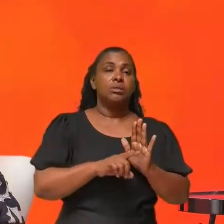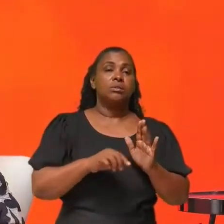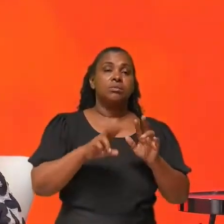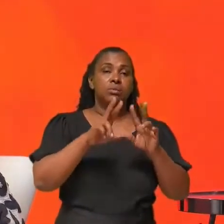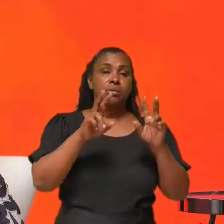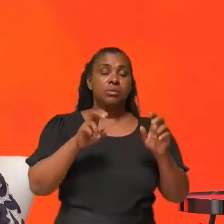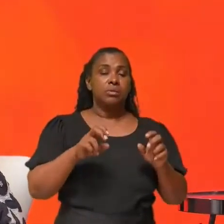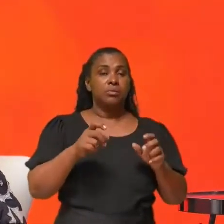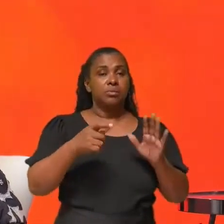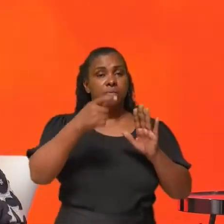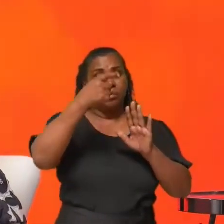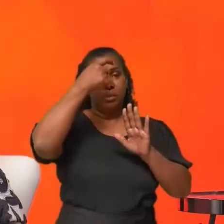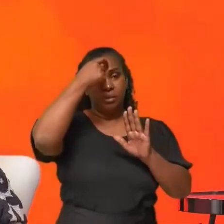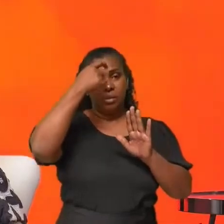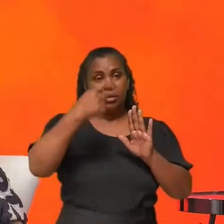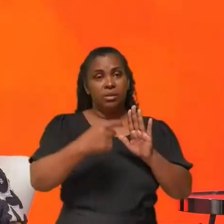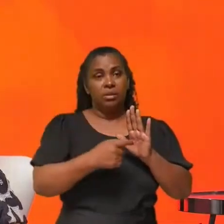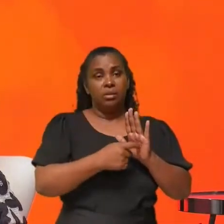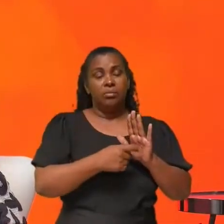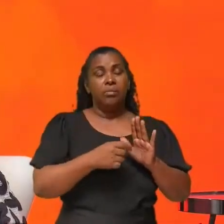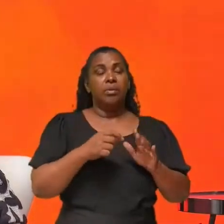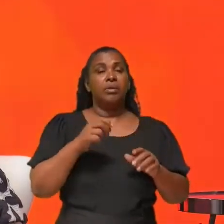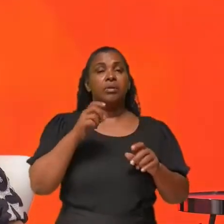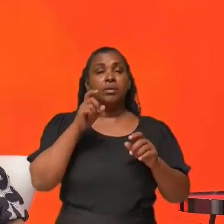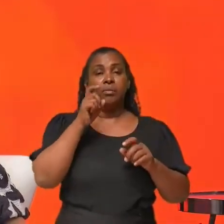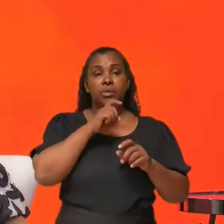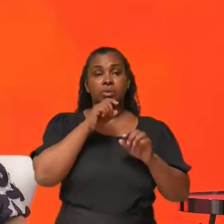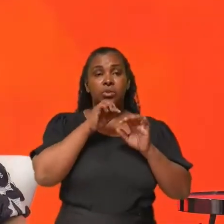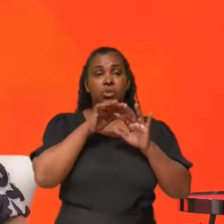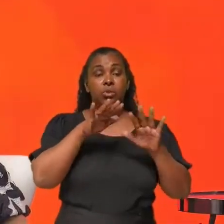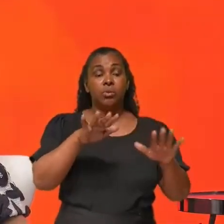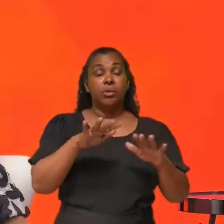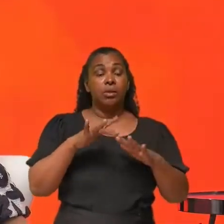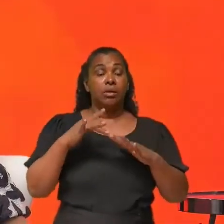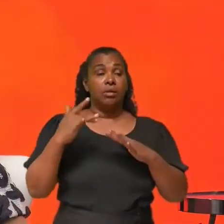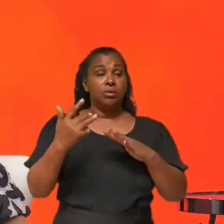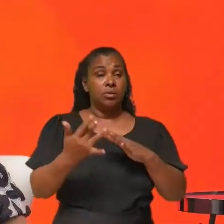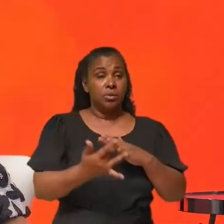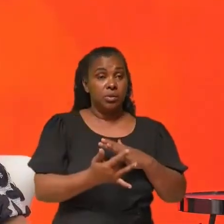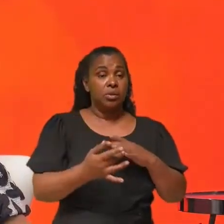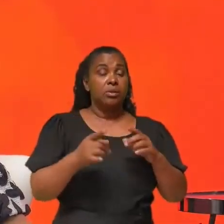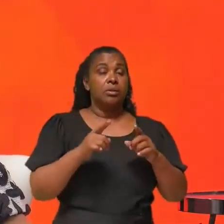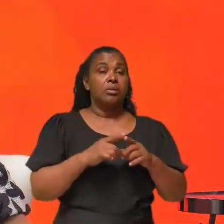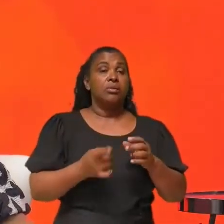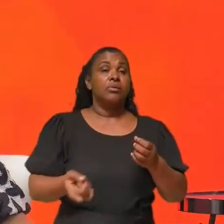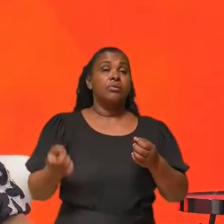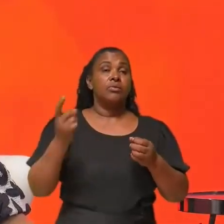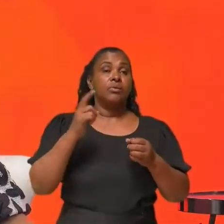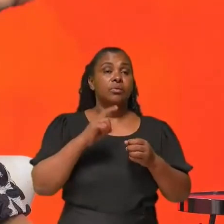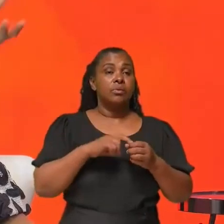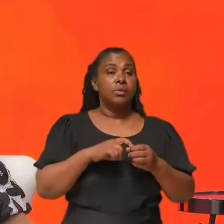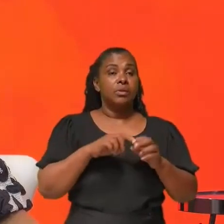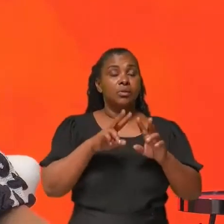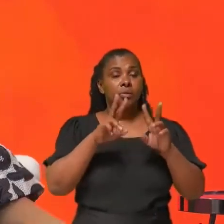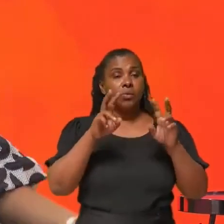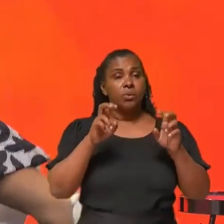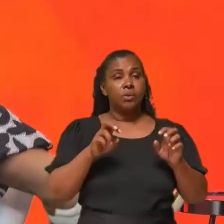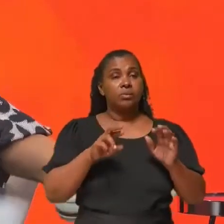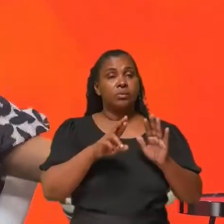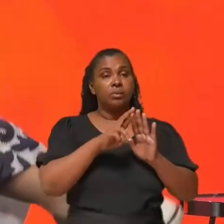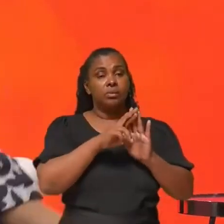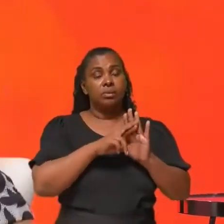fake news, né, dos algoritmos, mas também retomar os temas de regulação que a gente uma vez pautou com